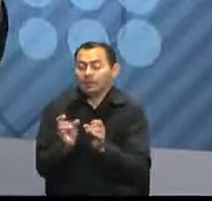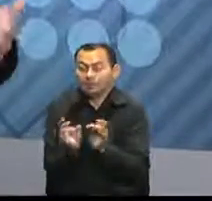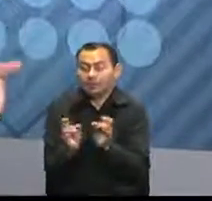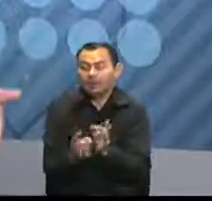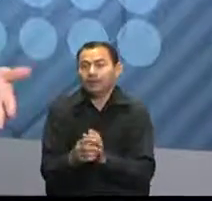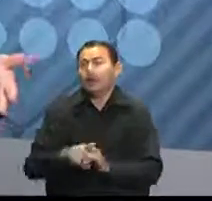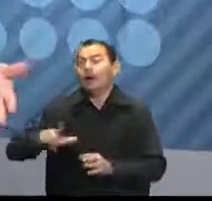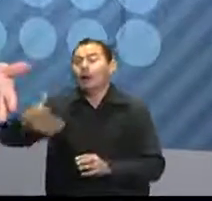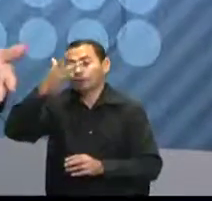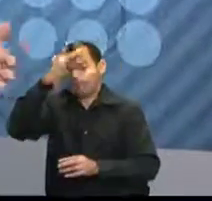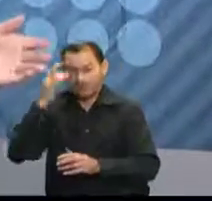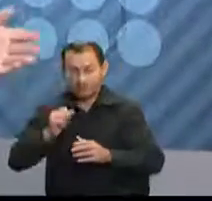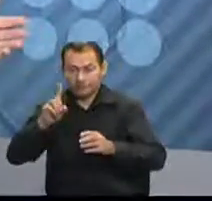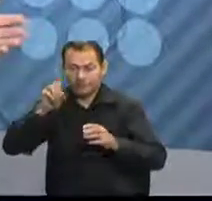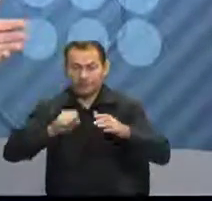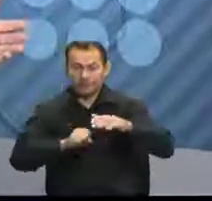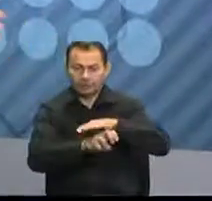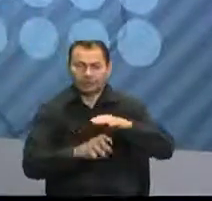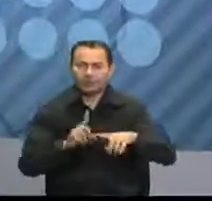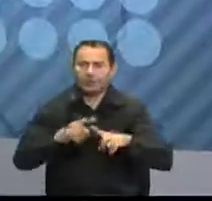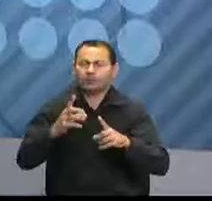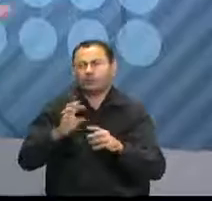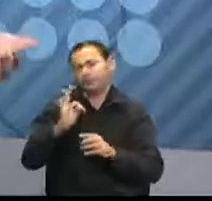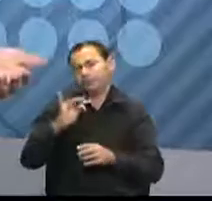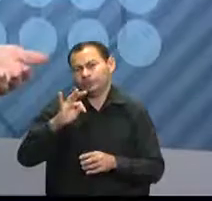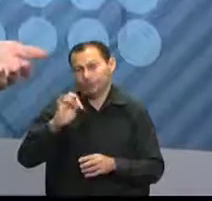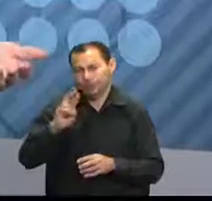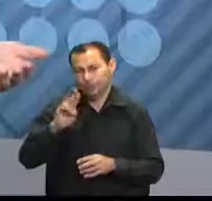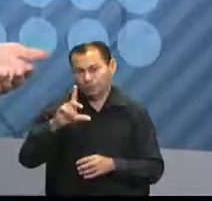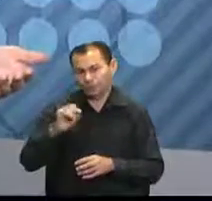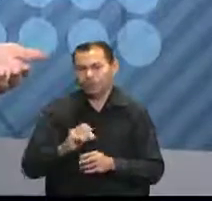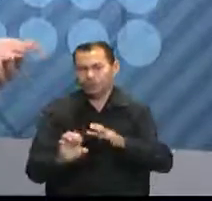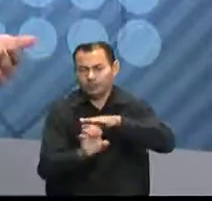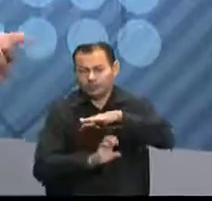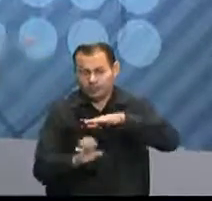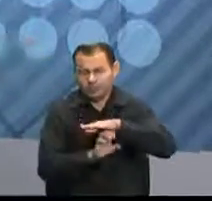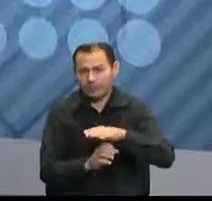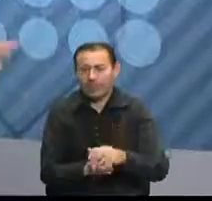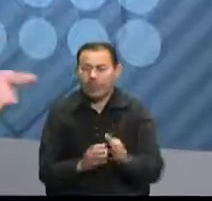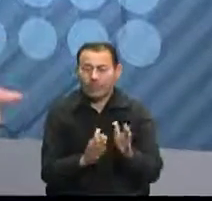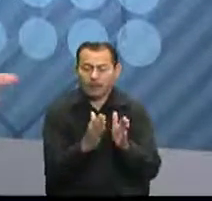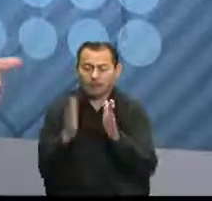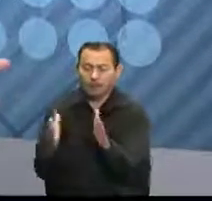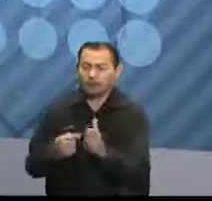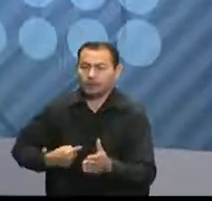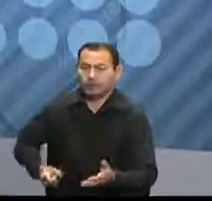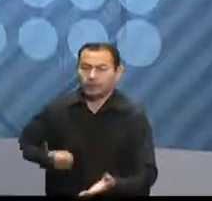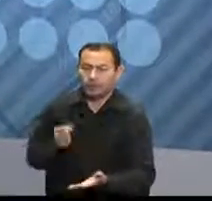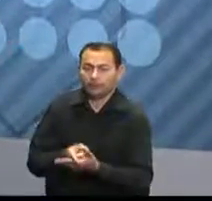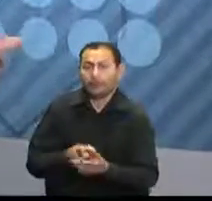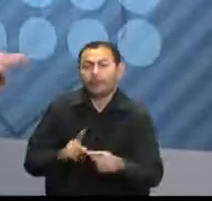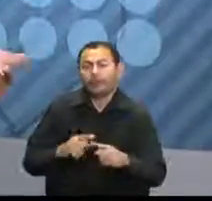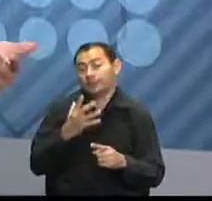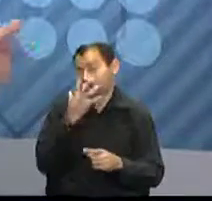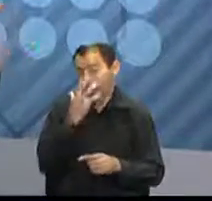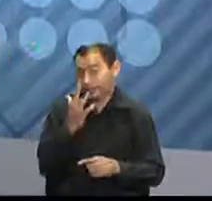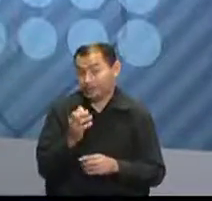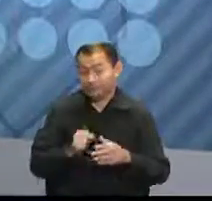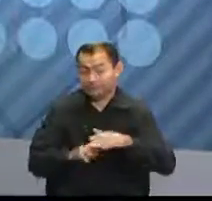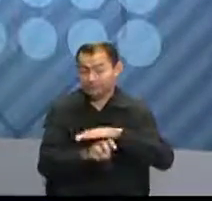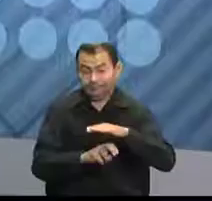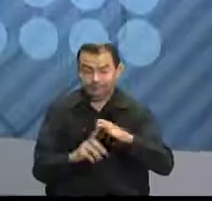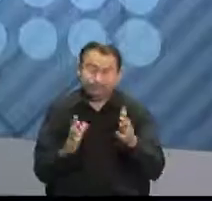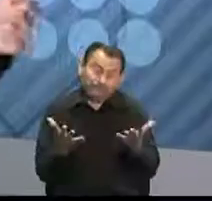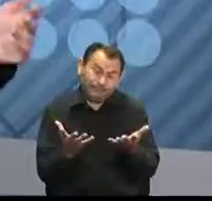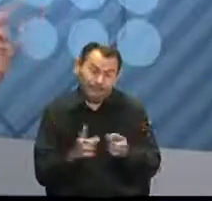vender a um terceiro essa ação porque assim nada mais é do que um título dessa empresa que é uma parte dela que eu comprei só que eu acho que essa ação